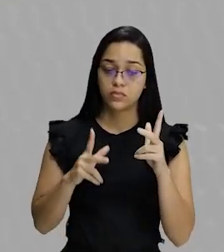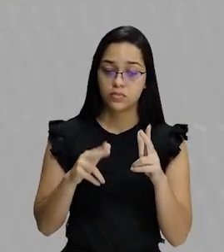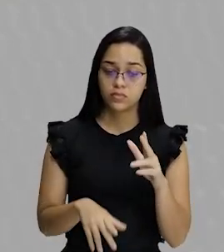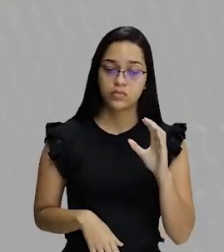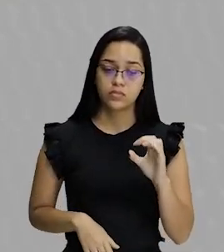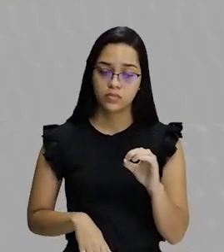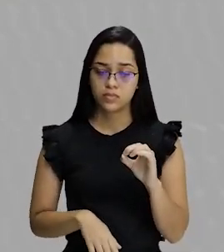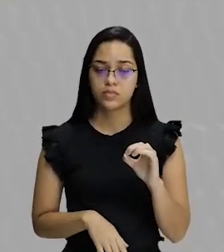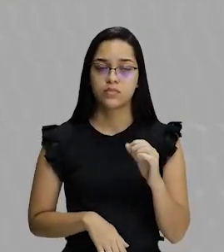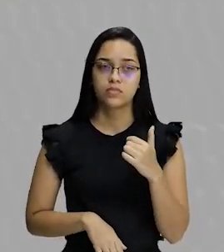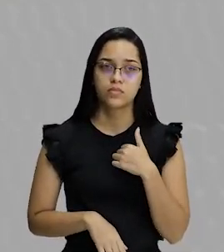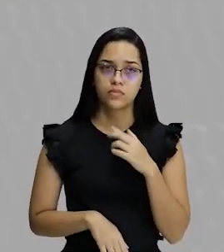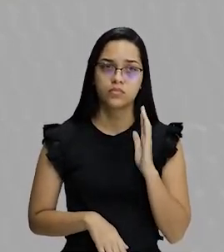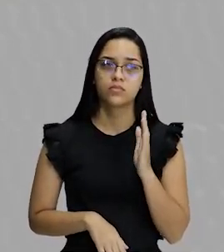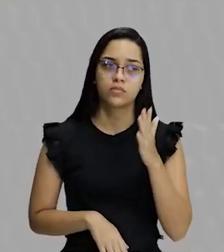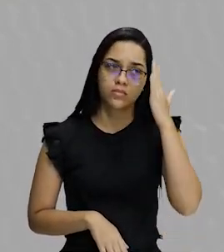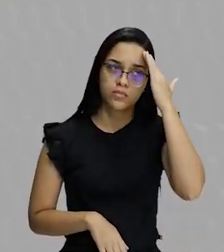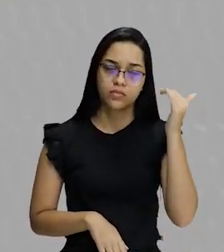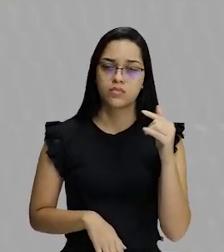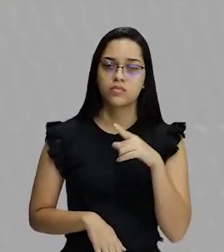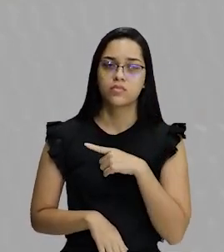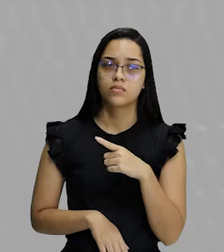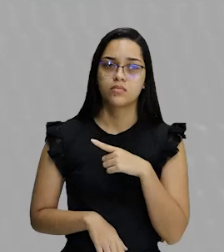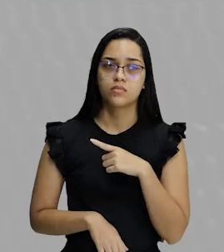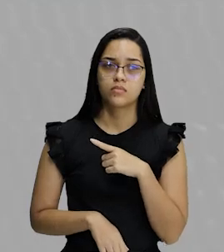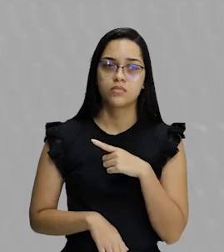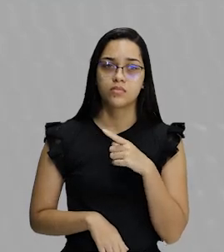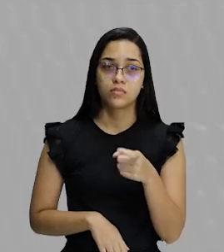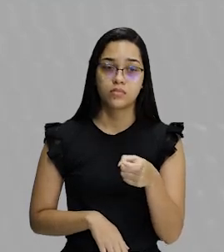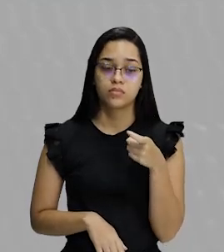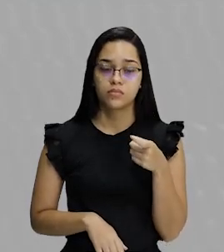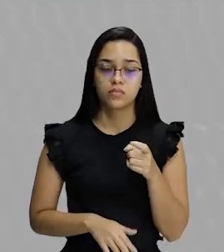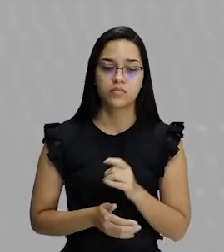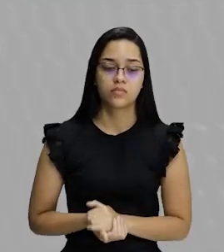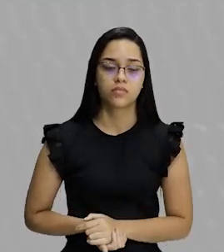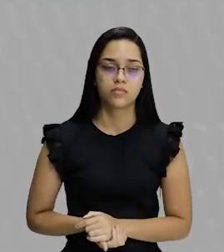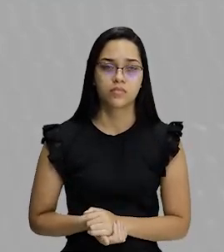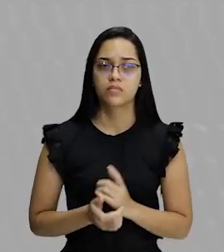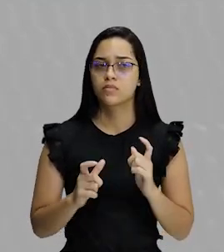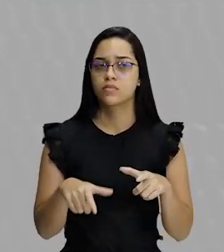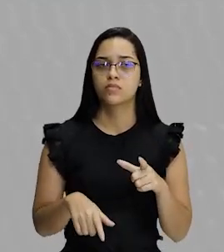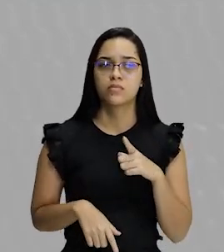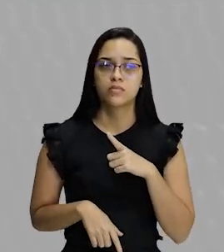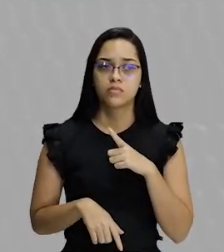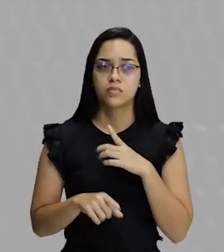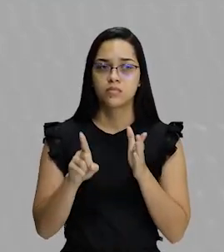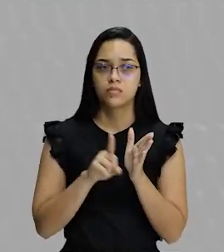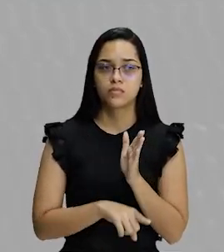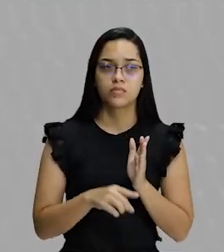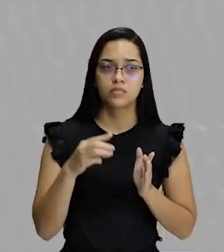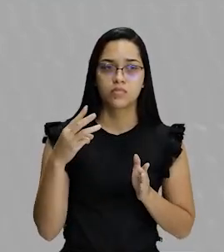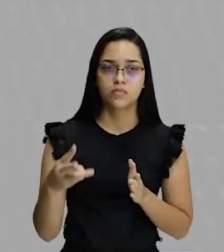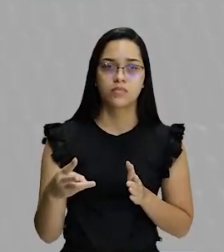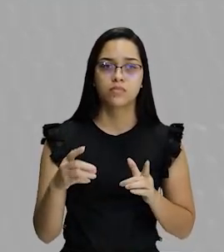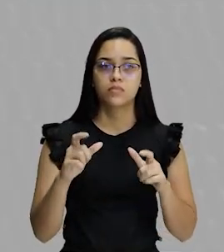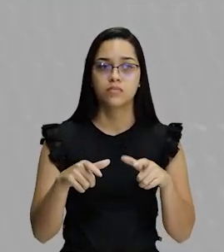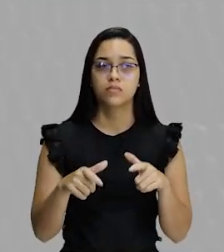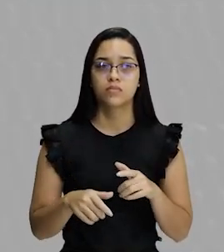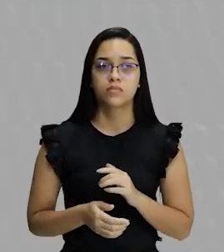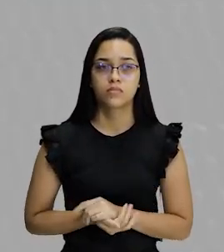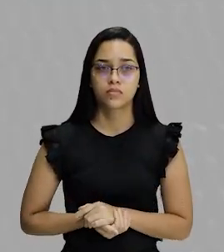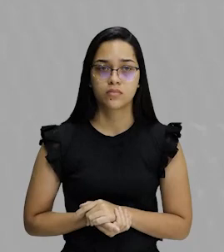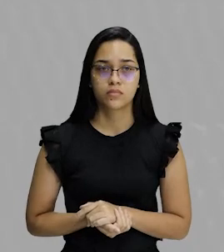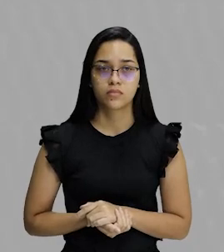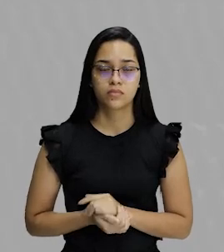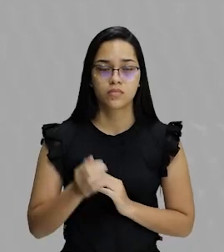0, eu já sei que o ponto vai ficar em cima do eixo X. Tá? Aonde? No menos 3. Onde é que está o menos